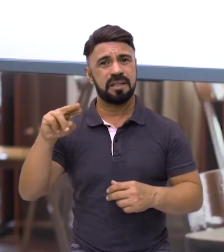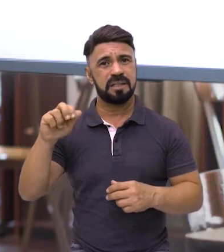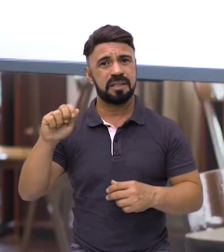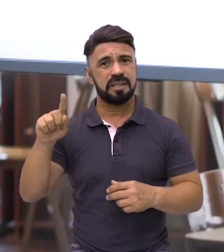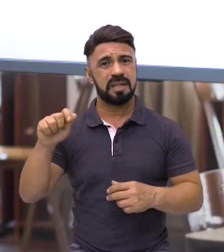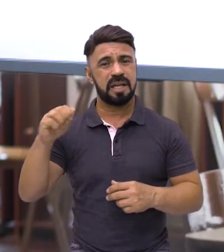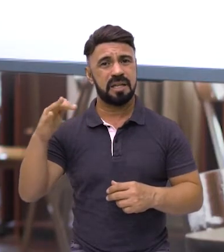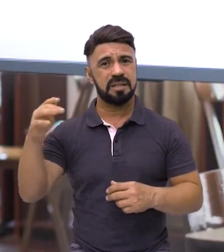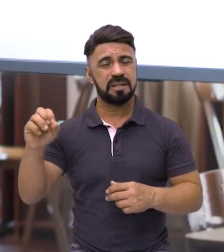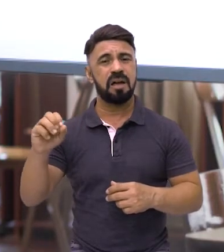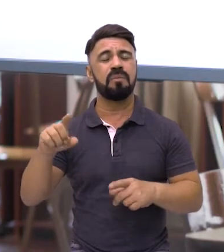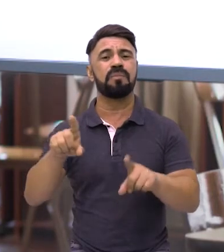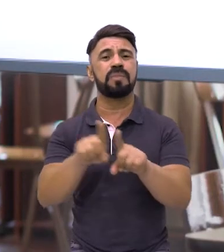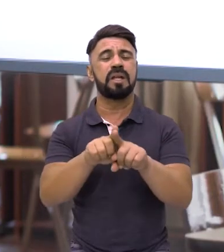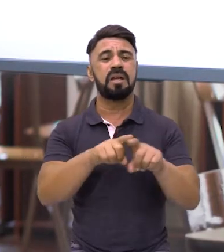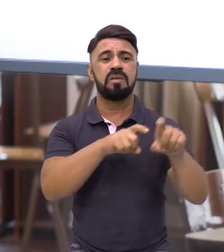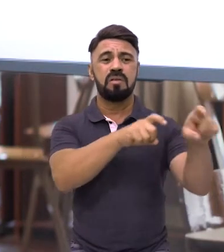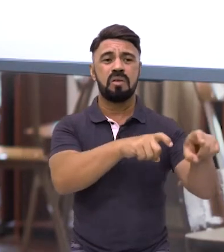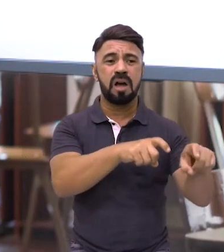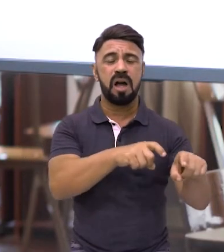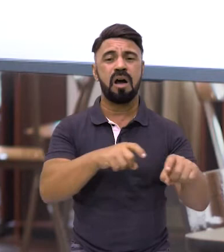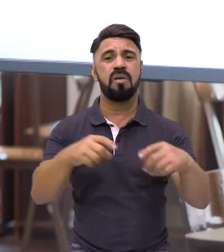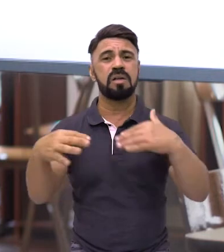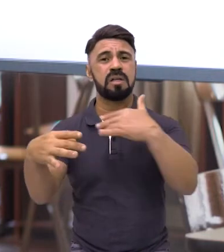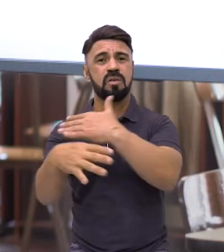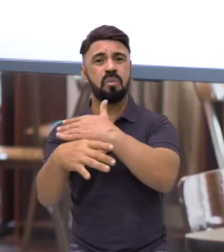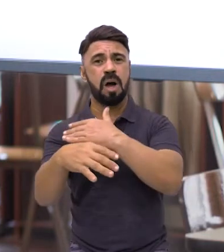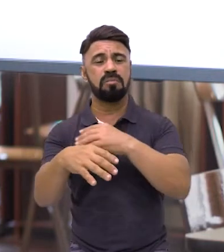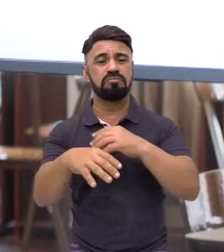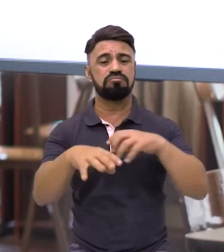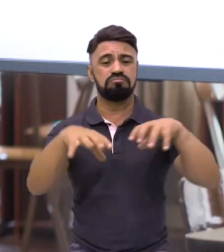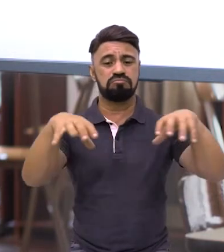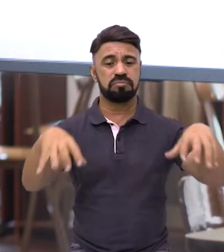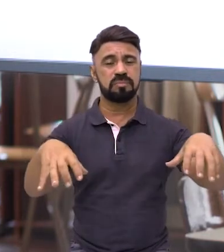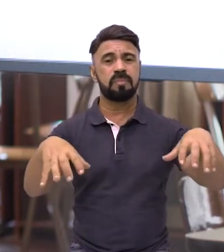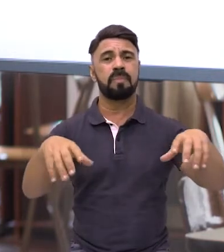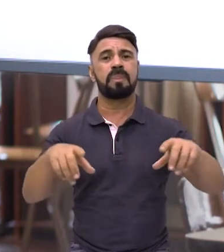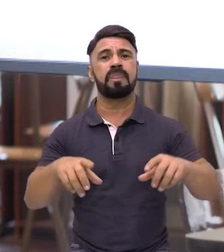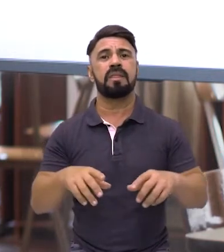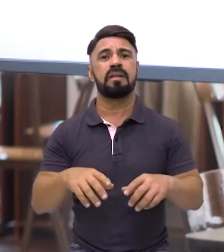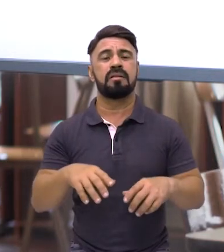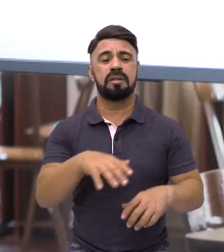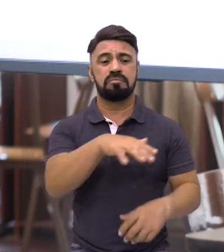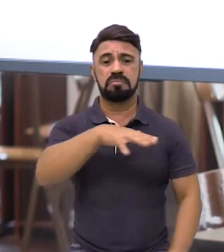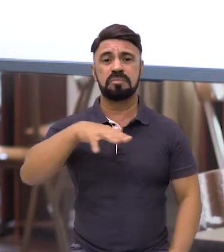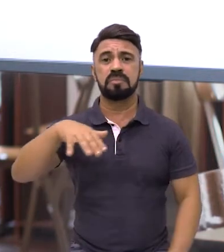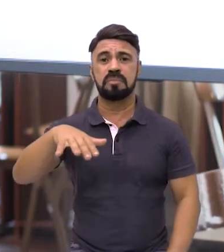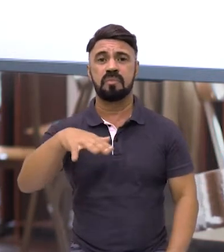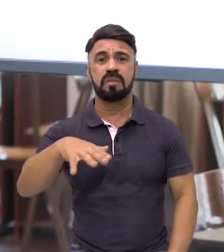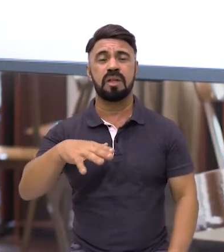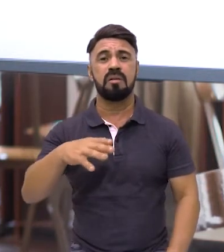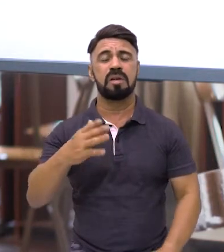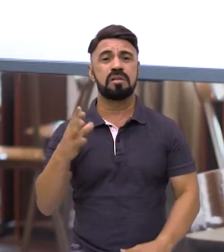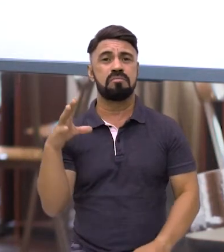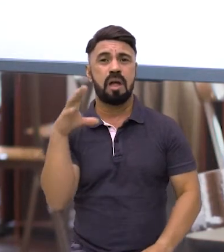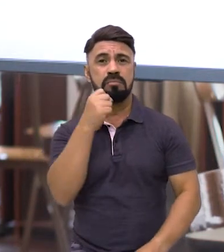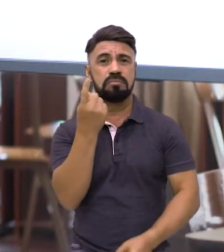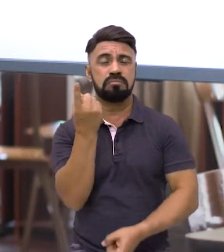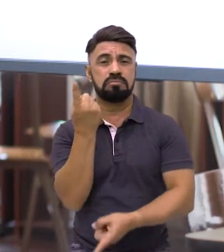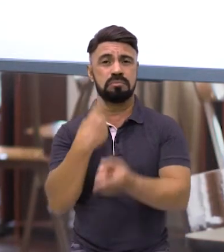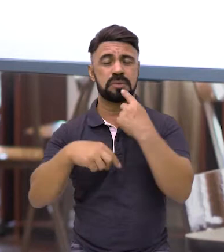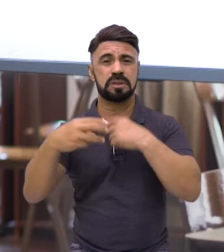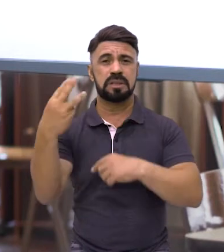falando de meio rural e meio urbano. A partir do momento que esse campo se moderniza com a